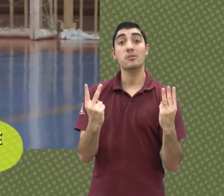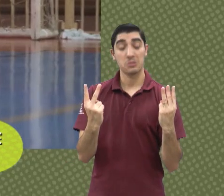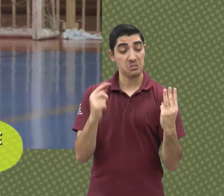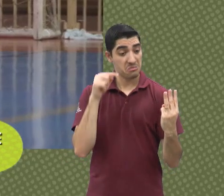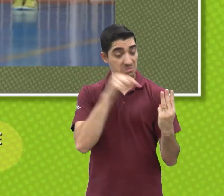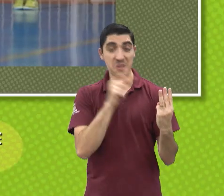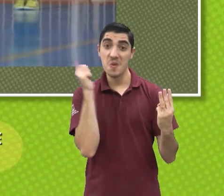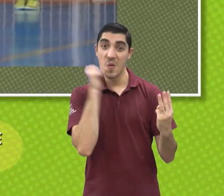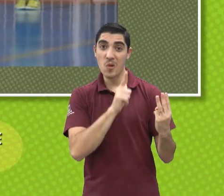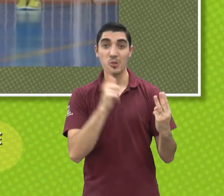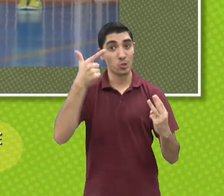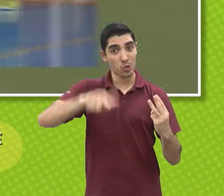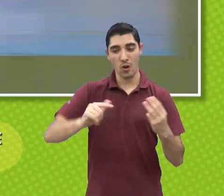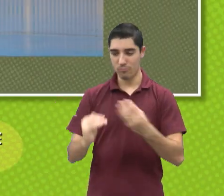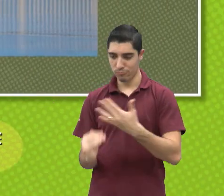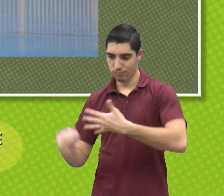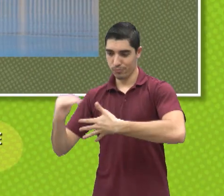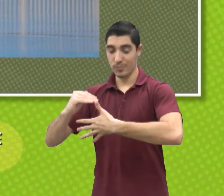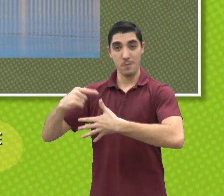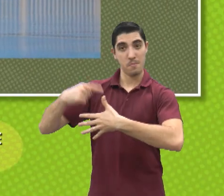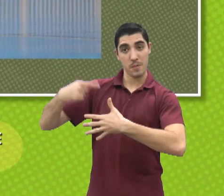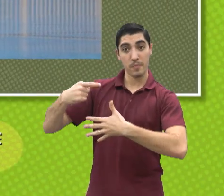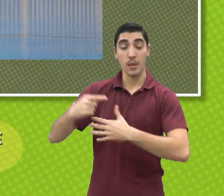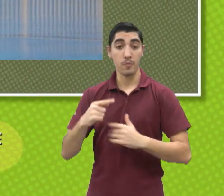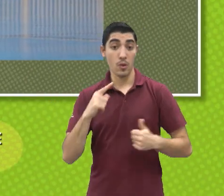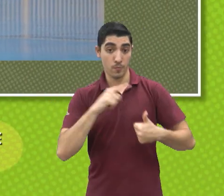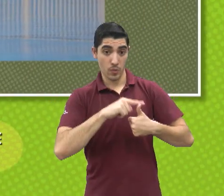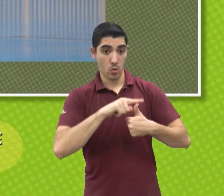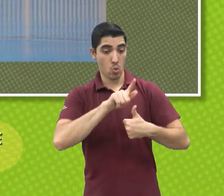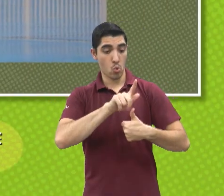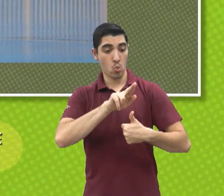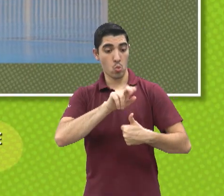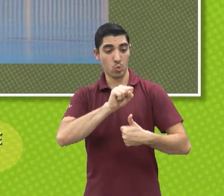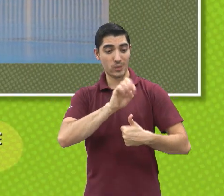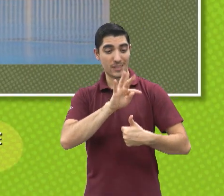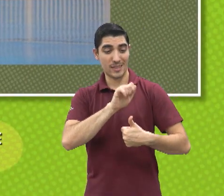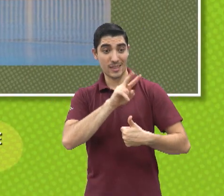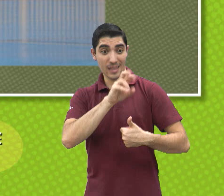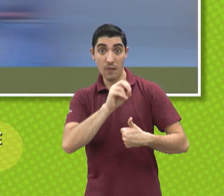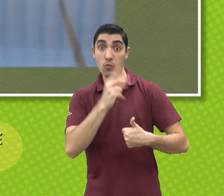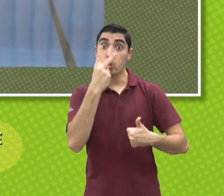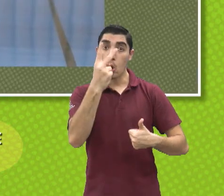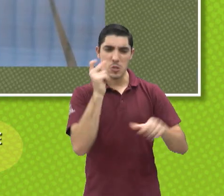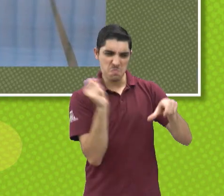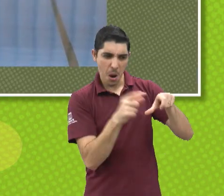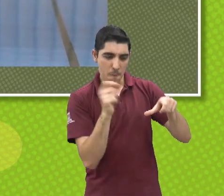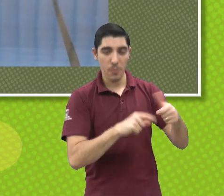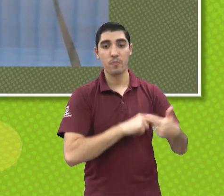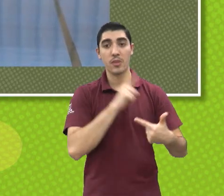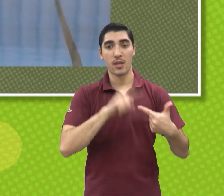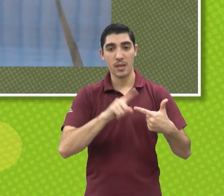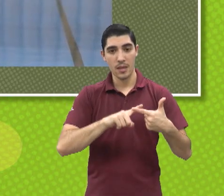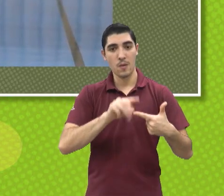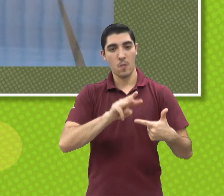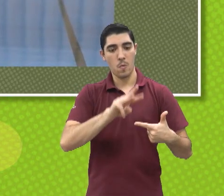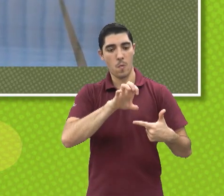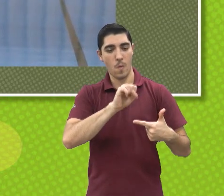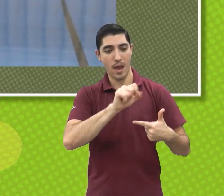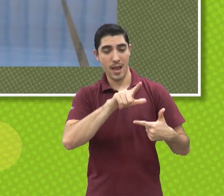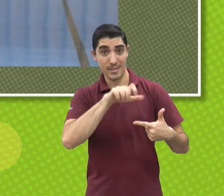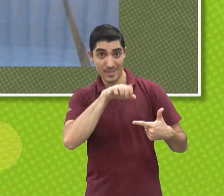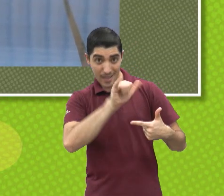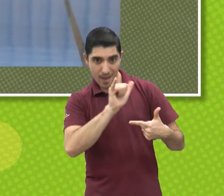do grupo. Os gols do São José foram marcados por Gustavo 2 vezes e o Wesley. Os gols da Uimpro foram anotados por Murilo